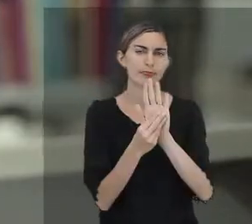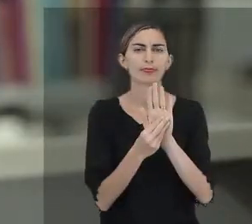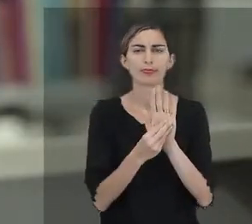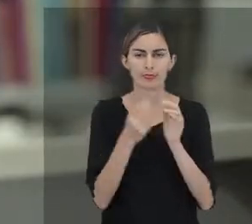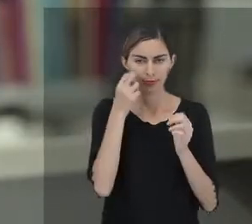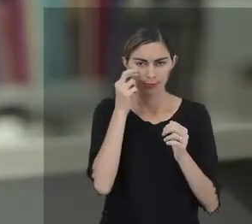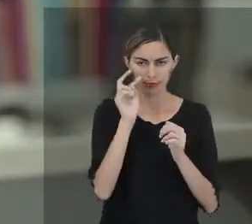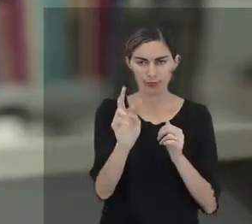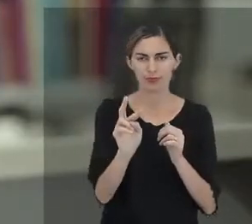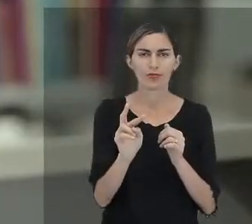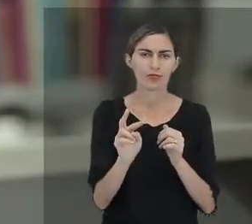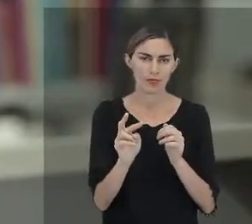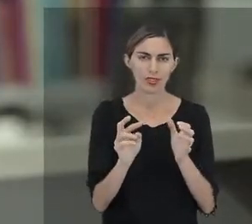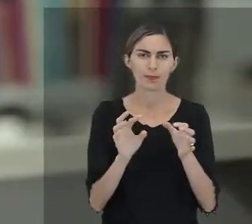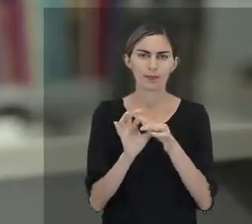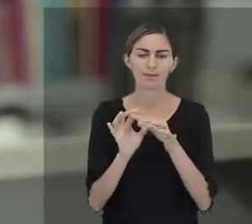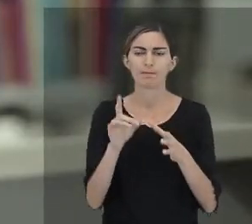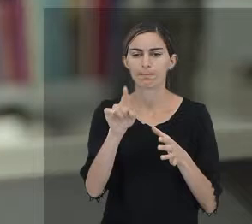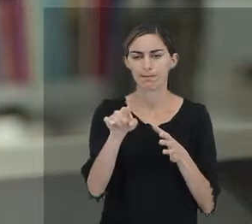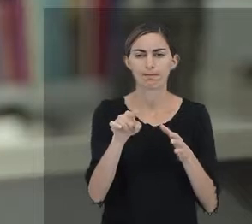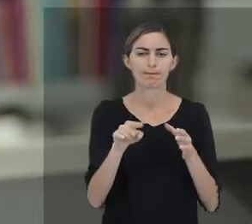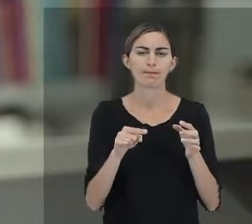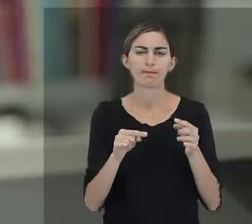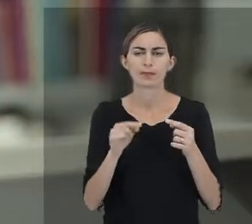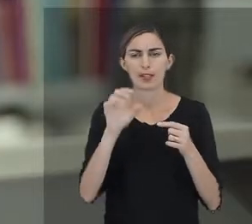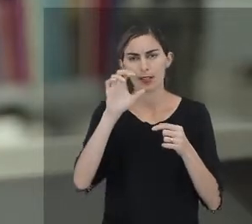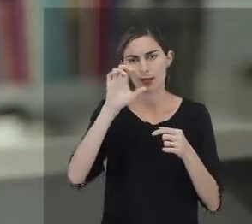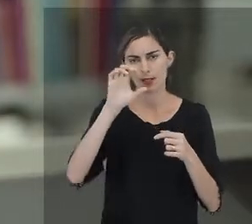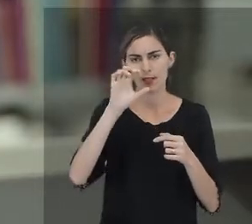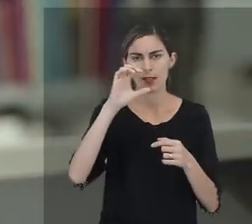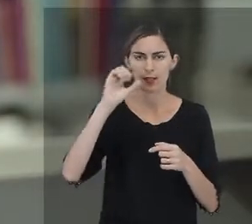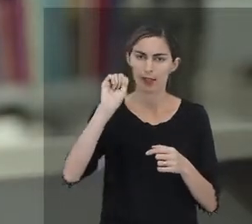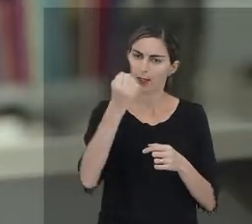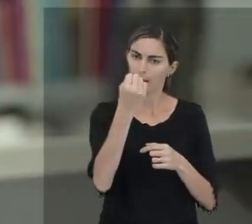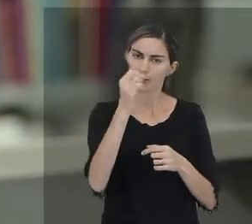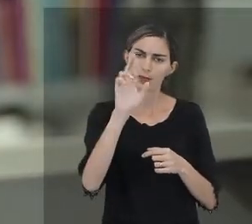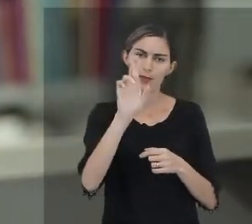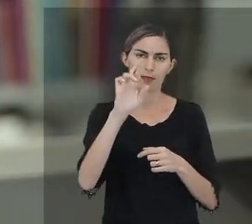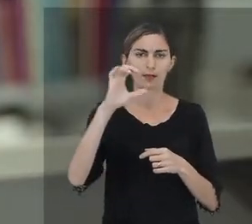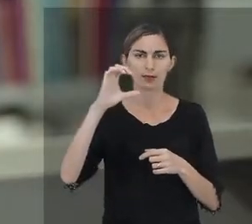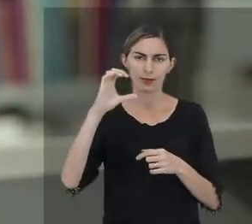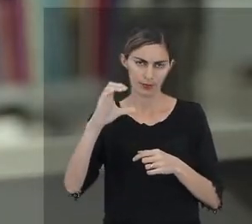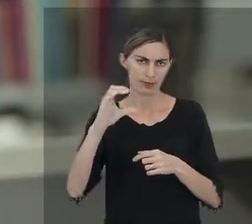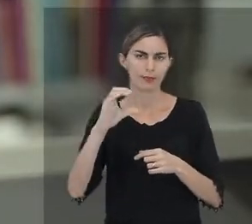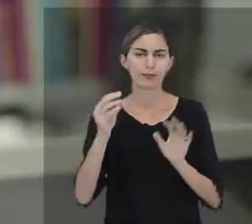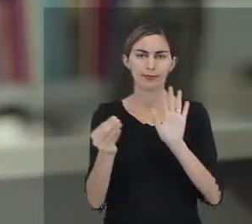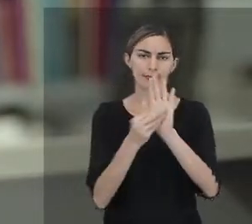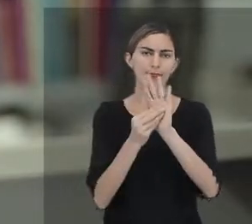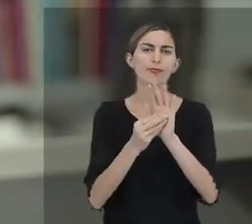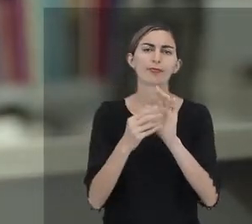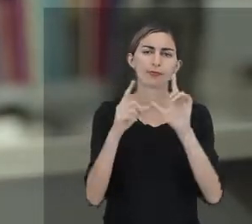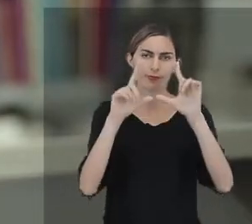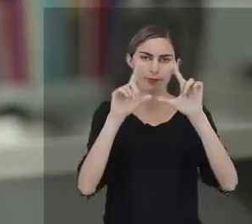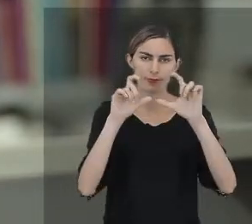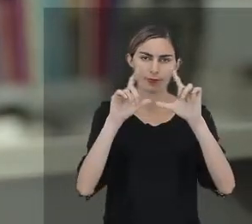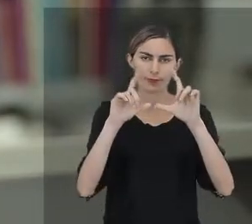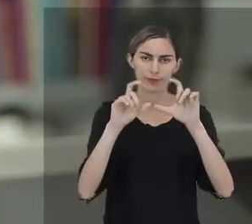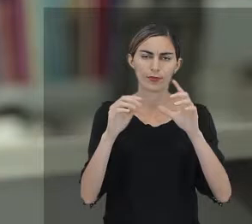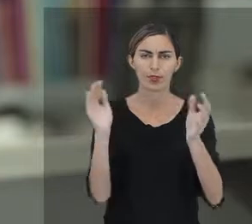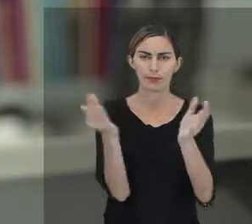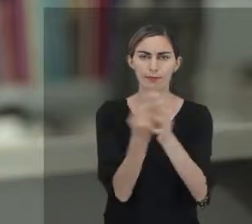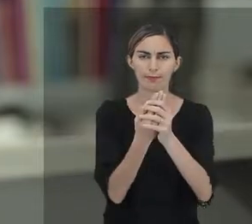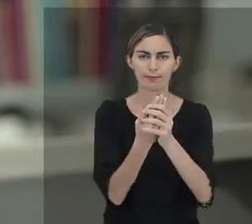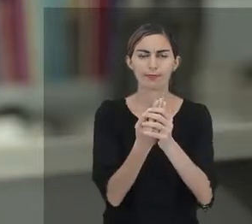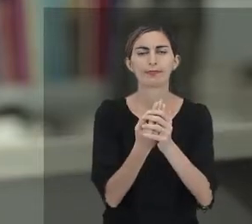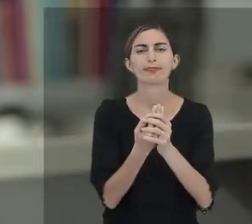vocês podem ver aqui que no source, certo? Nesse atributo src aqui do Image Button, a gente colocou uma imagem lá no